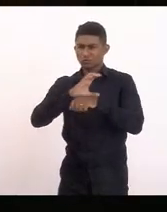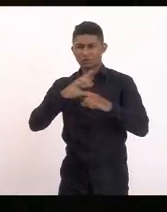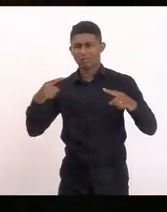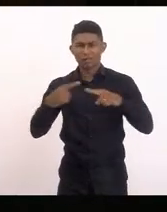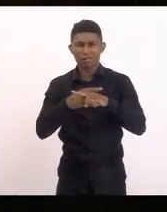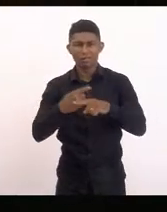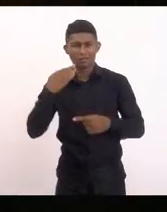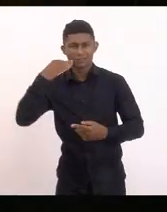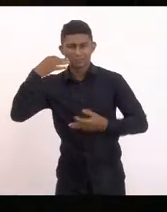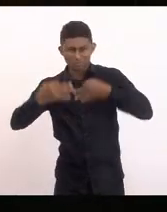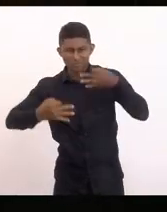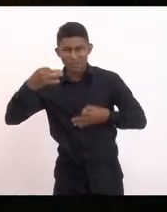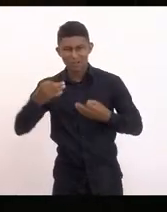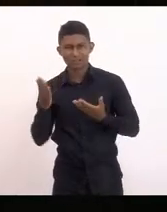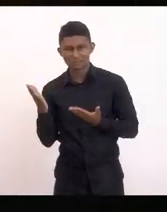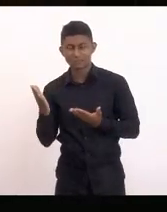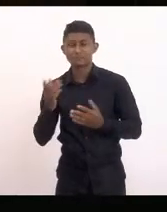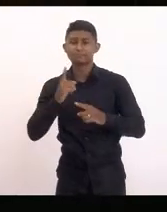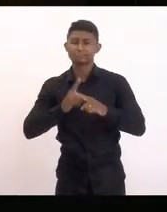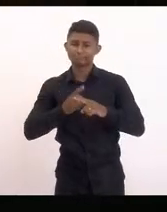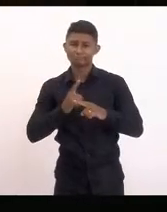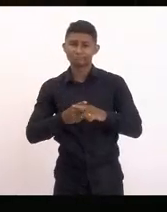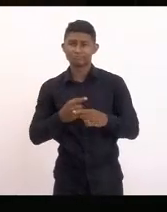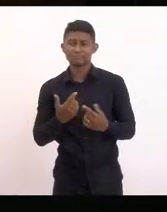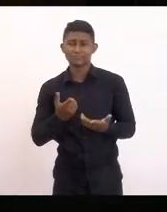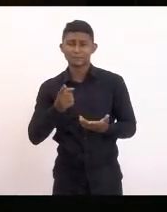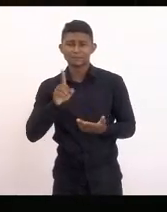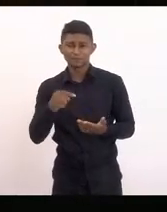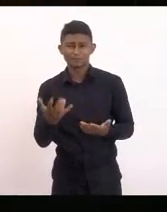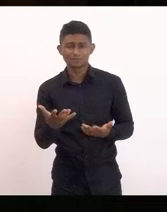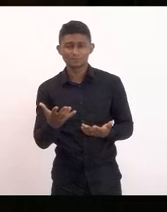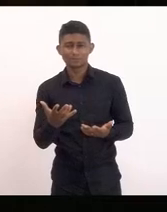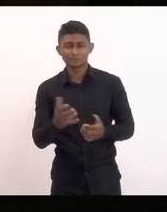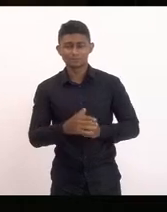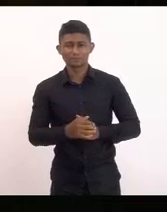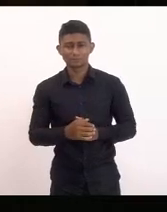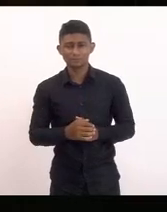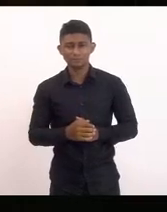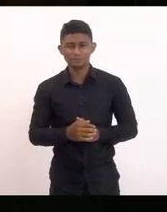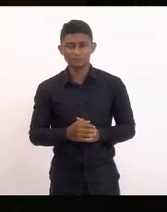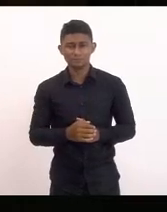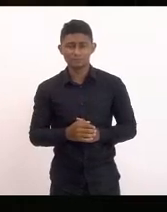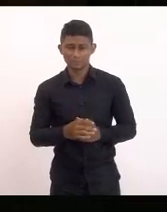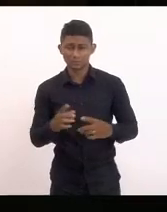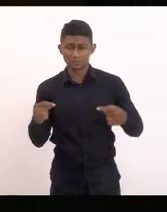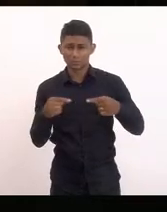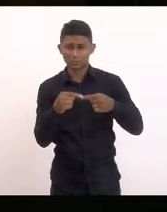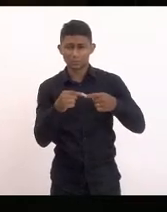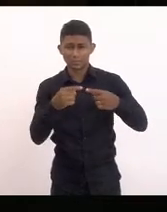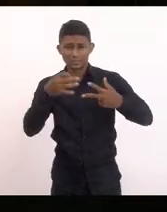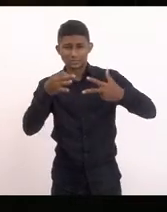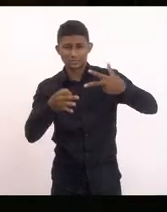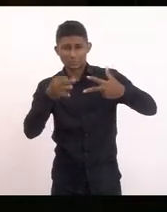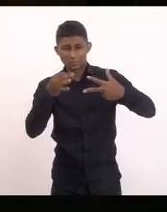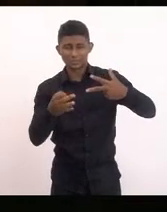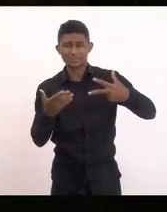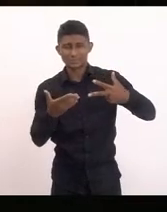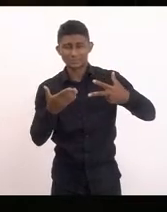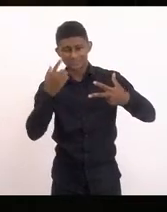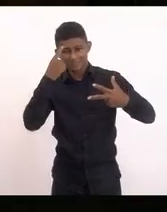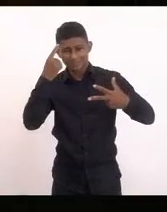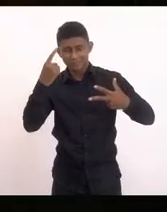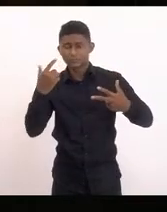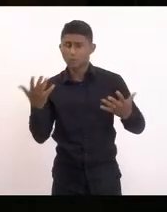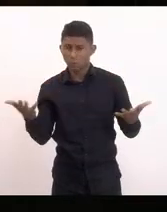Justiça por questões que são afetas privativamente ao Executivo, ao Poder Executivo.